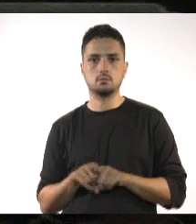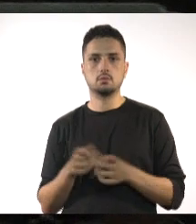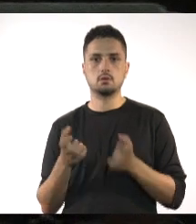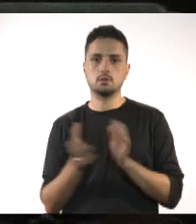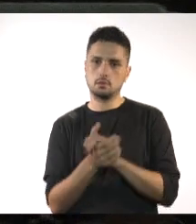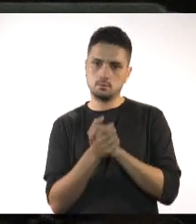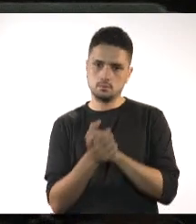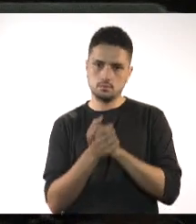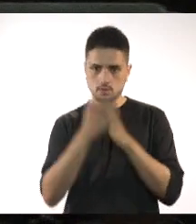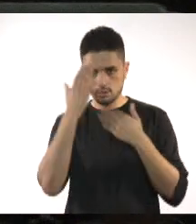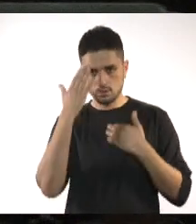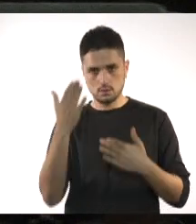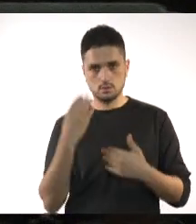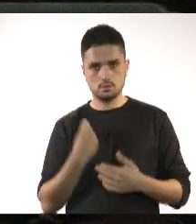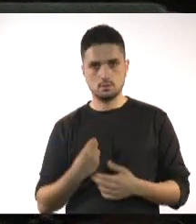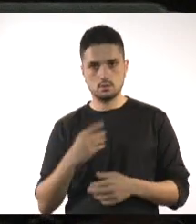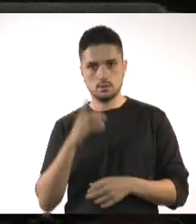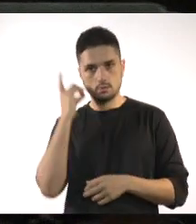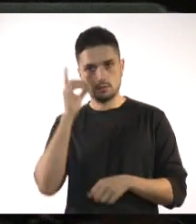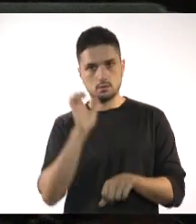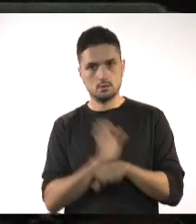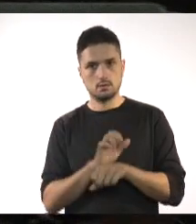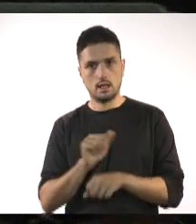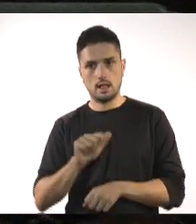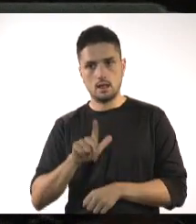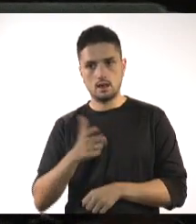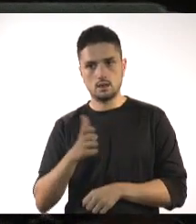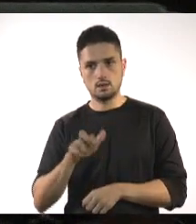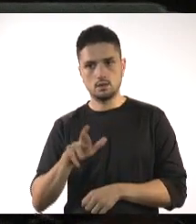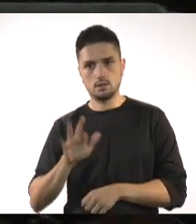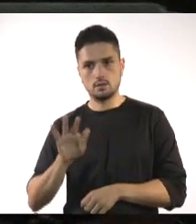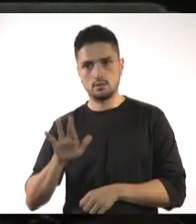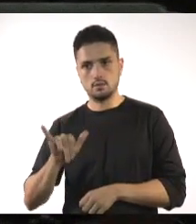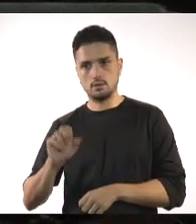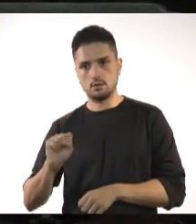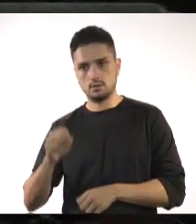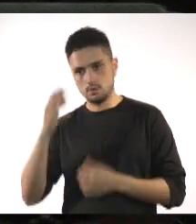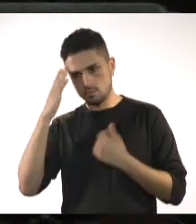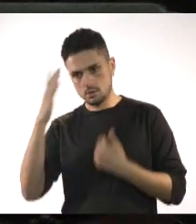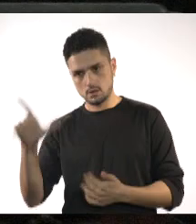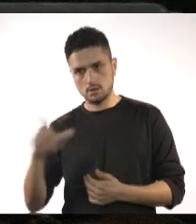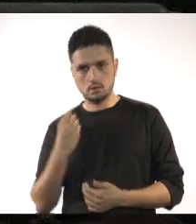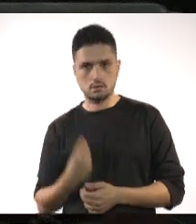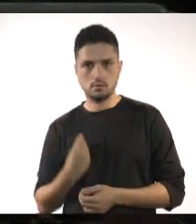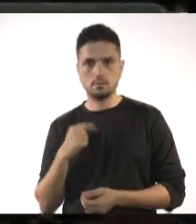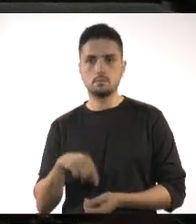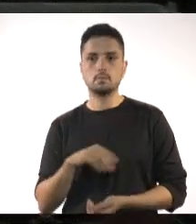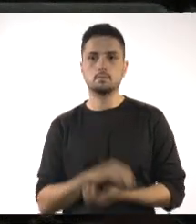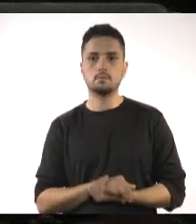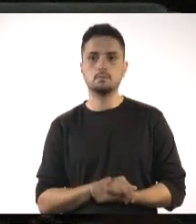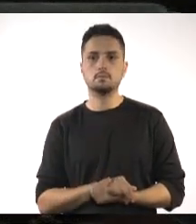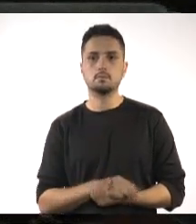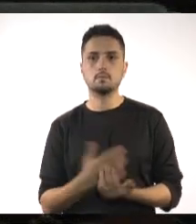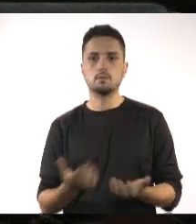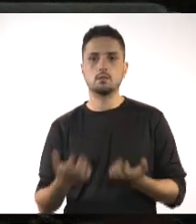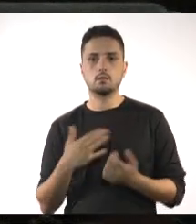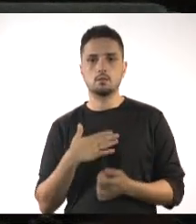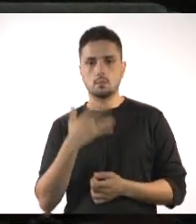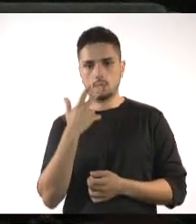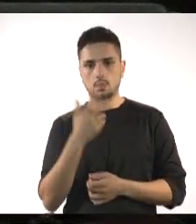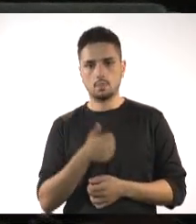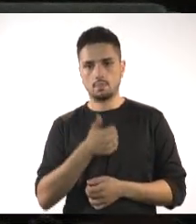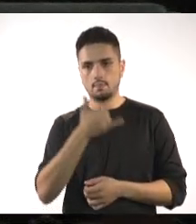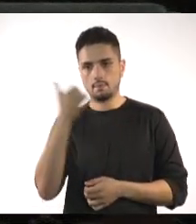agradecer a presença do deputado estadual Alexandre Freitas, que se encontra aqui conosco também. Obrigado pela presença. Agora gostaria de passar a palavra para a Rita